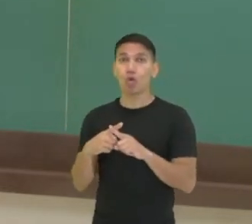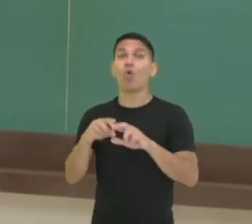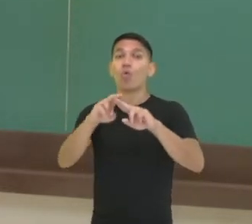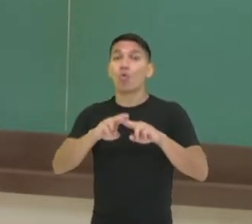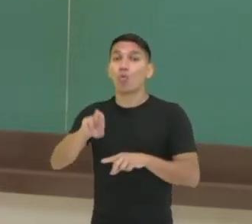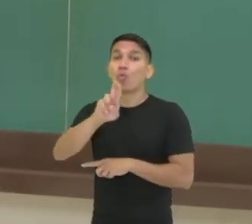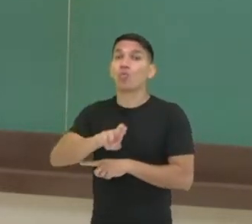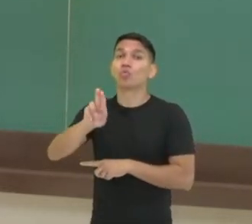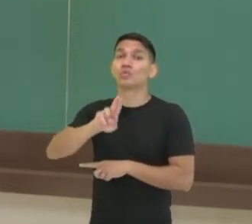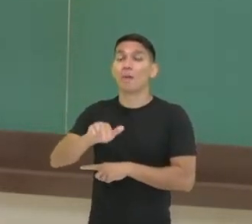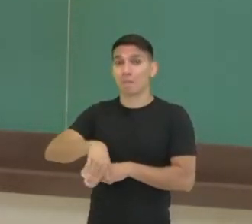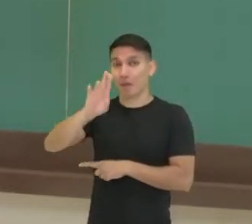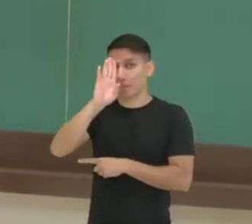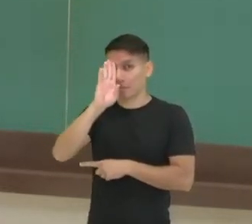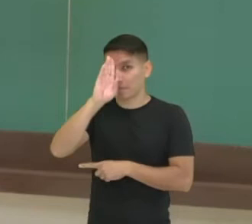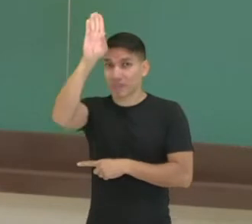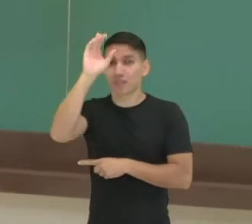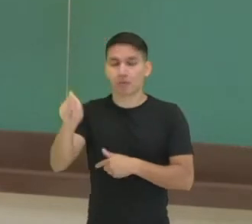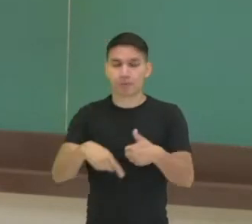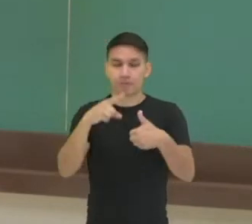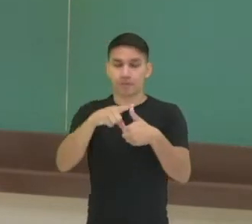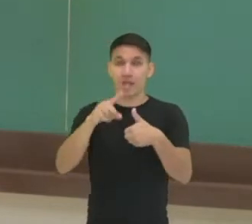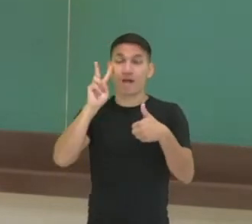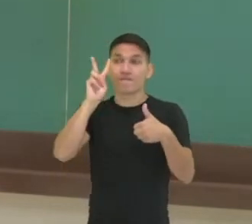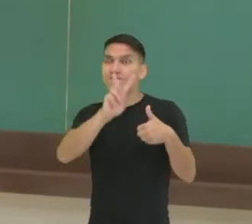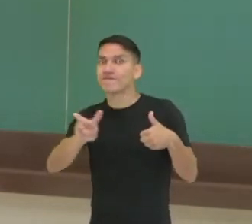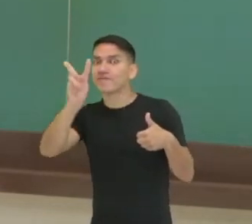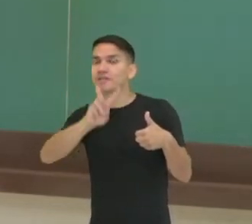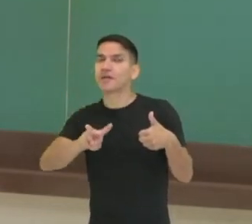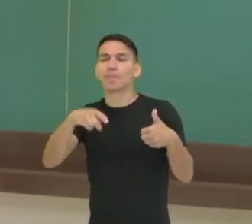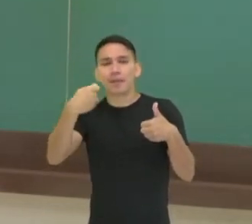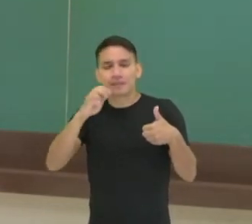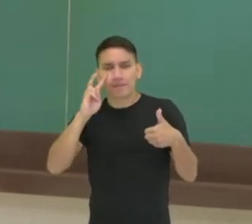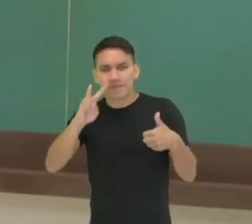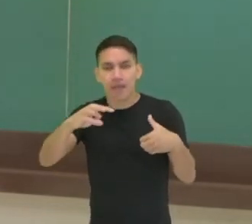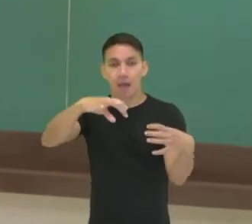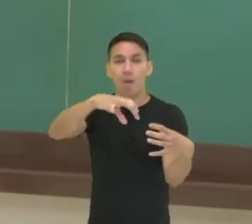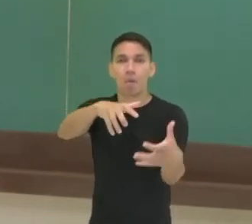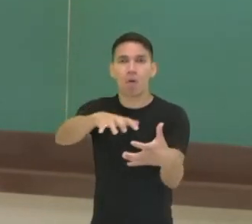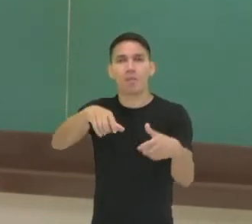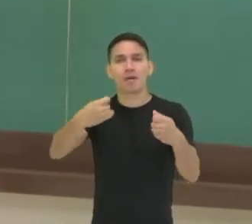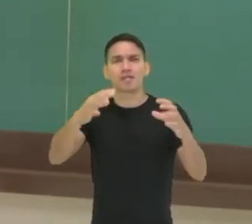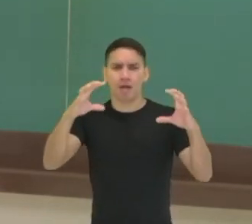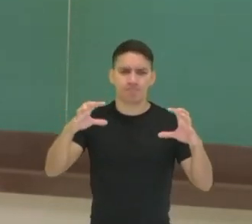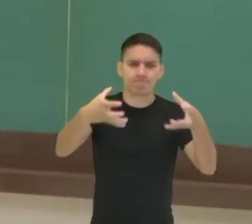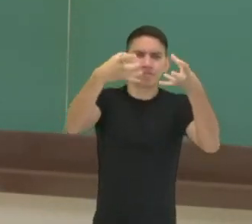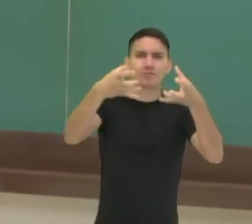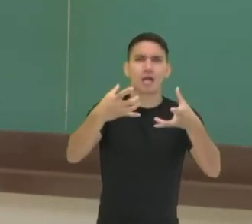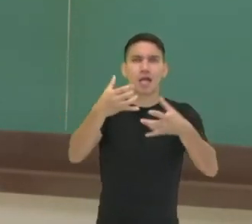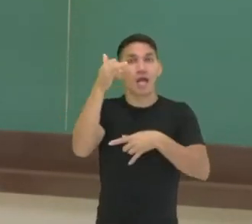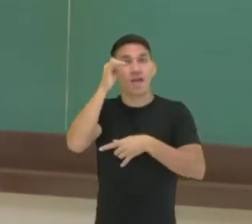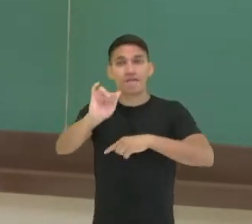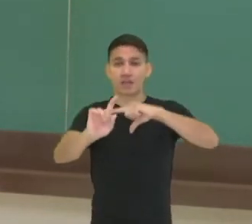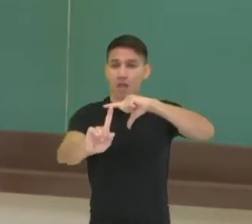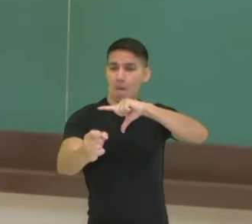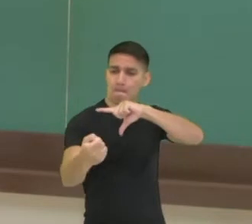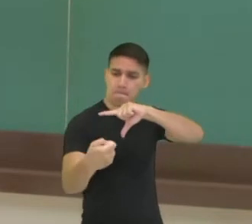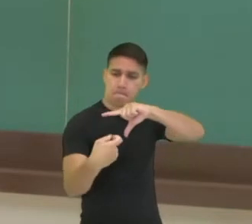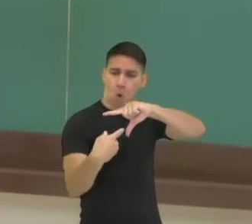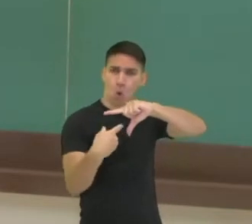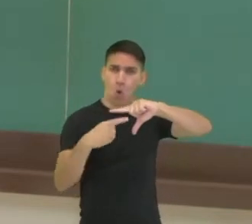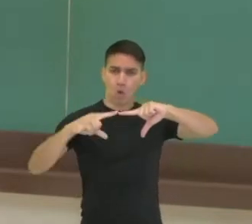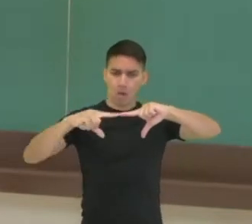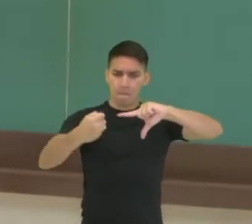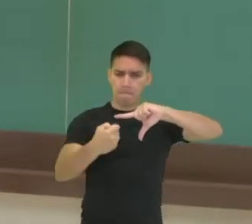mais principalmente a visão, porque ele tem que ver essa bola, ele tem que agarrar essa bola, impedir que essa bola adentre o